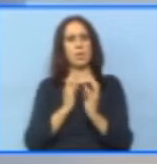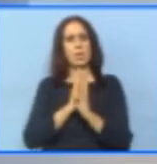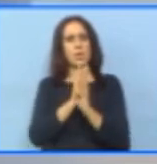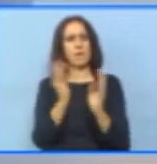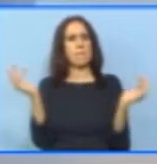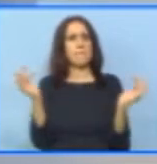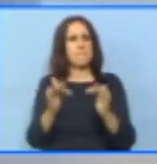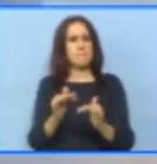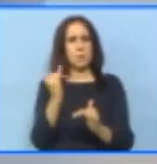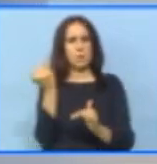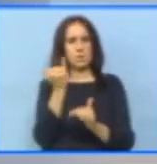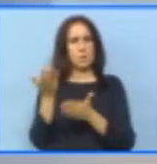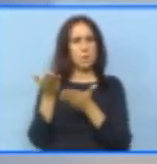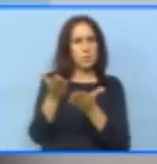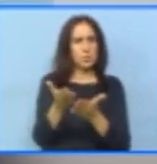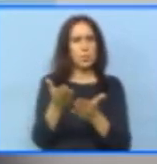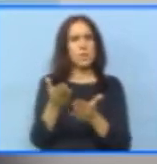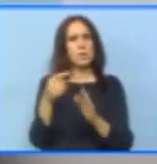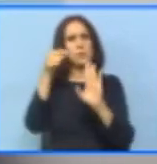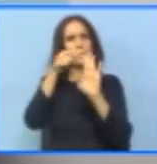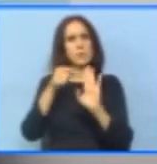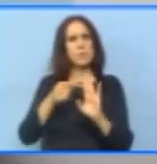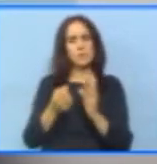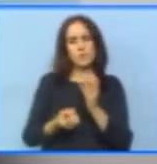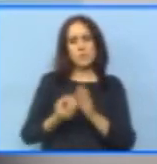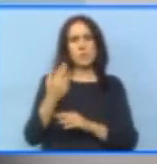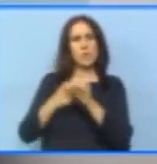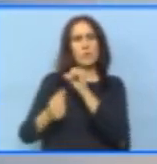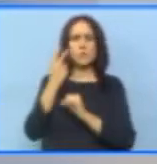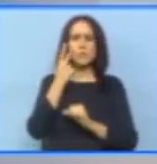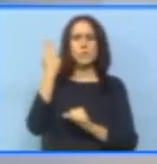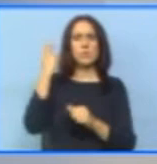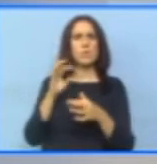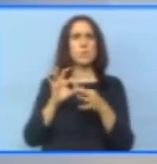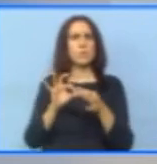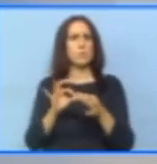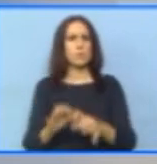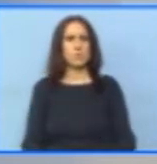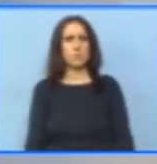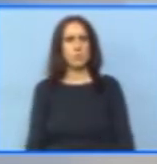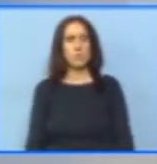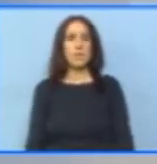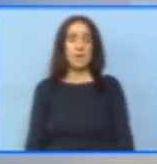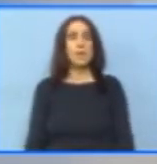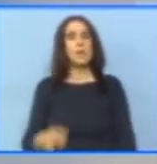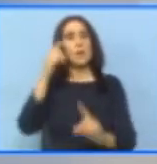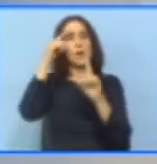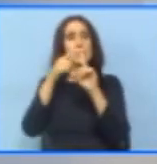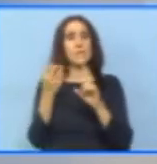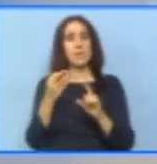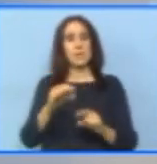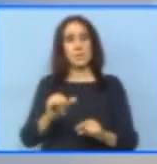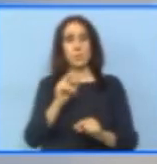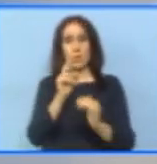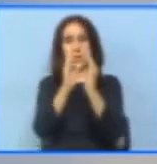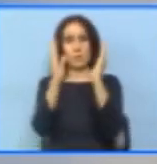organização a um encontro com os seus princípios fundacionais? O objetivo, de facto, é estar junto deste